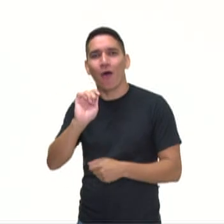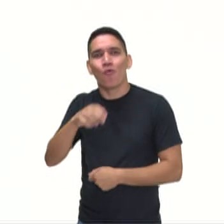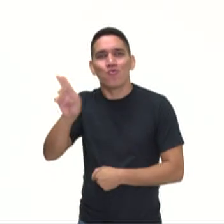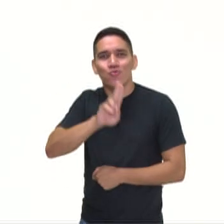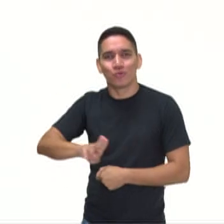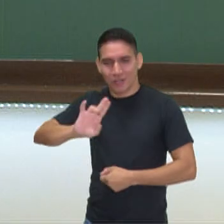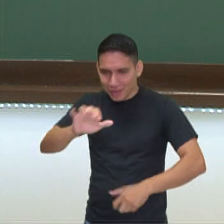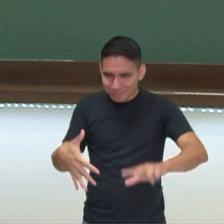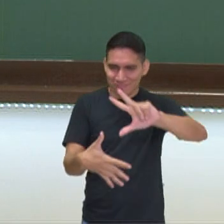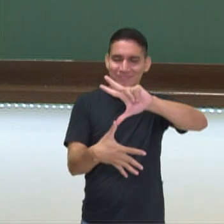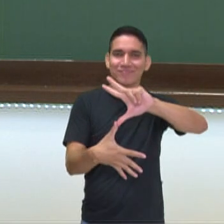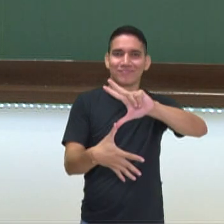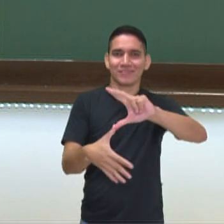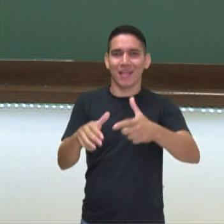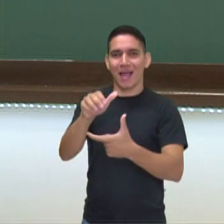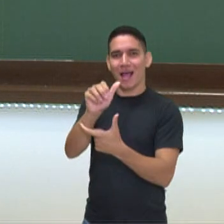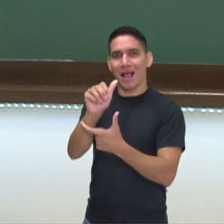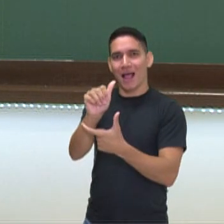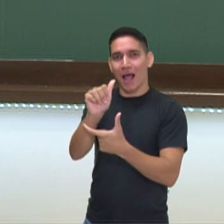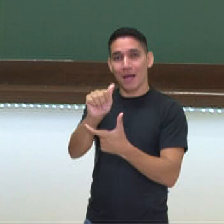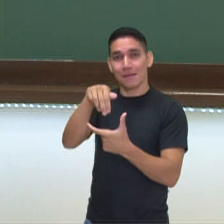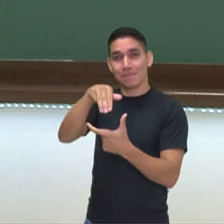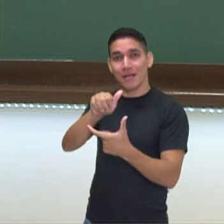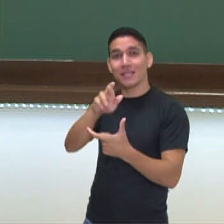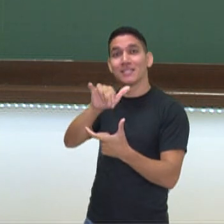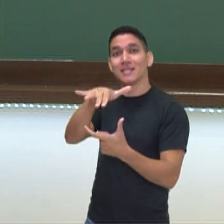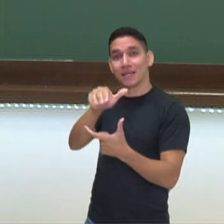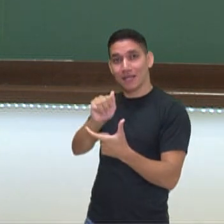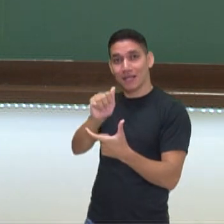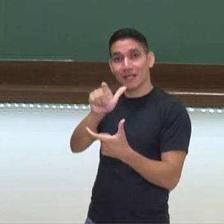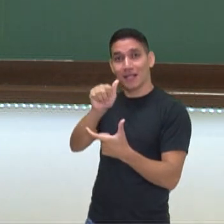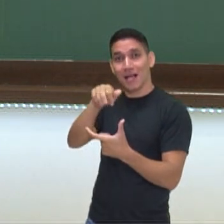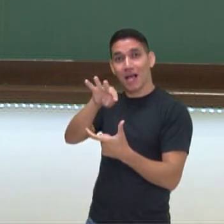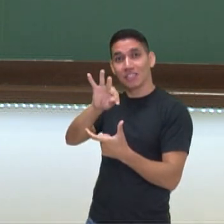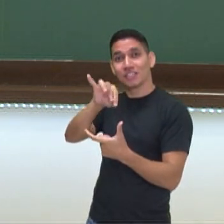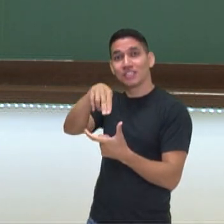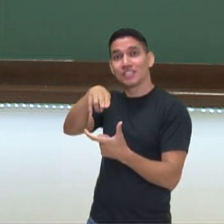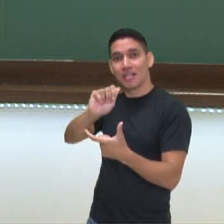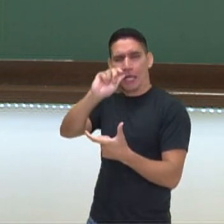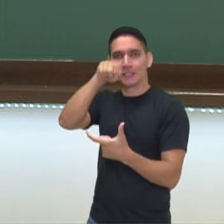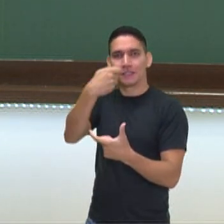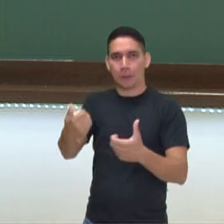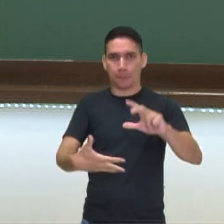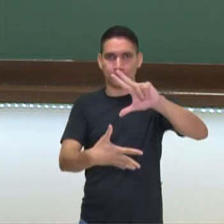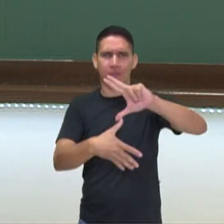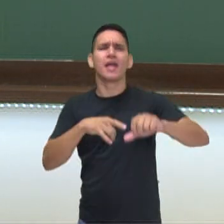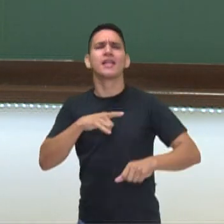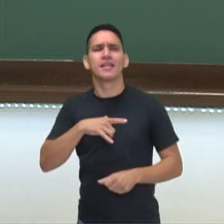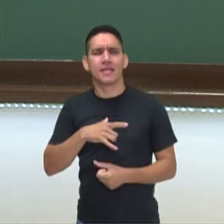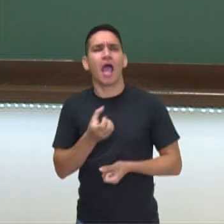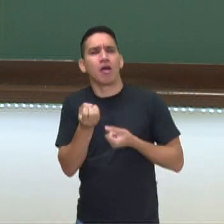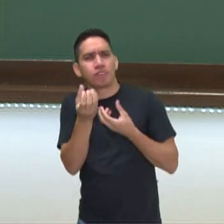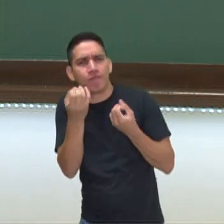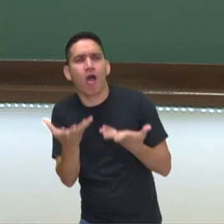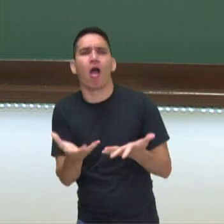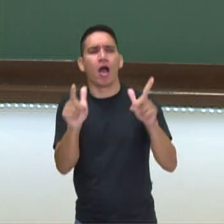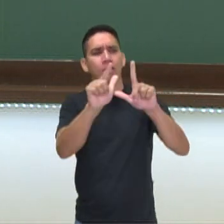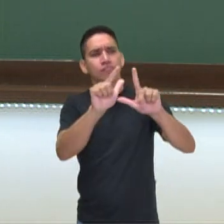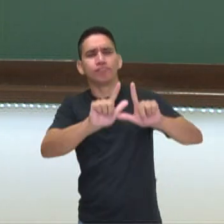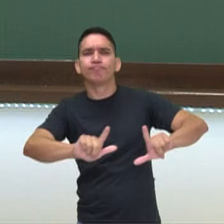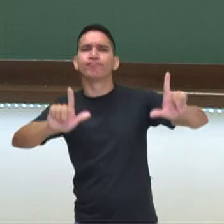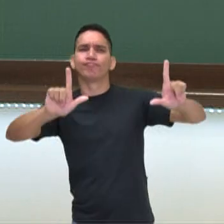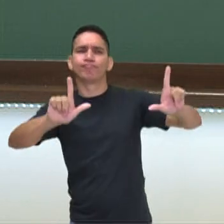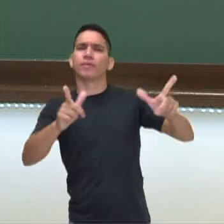Latina, uma expressão que a gente utiliza no nosso dia a dia, né? No noticiário, nos livros de história, a gente aí escuta a